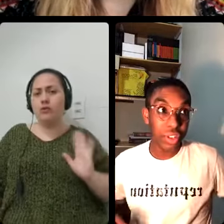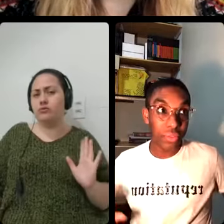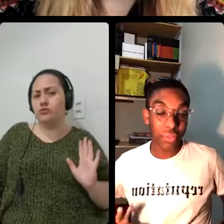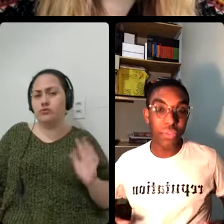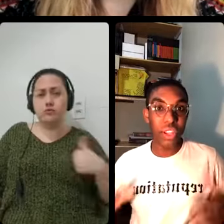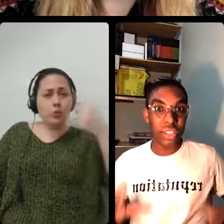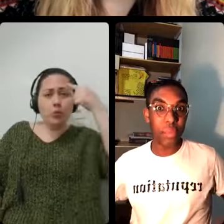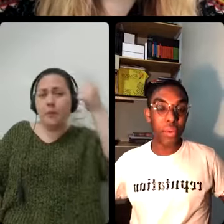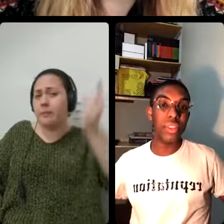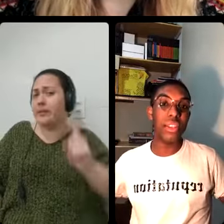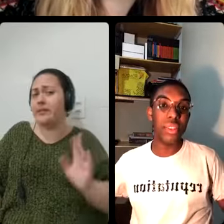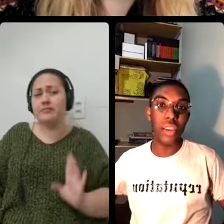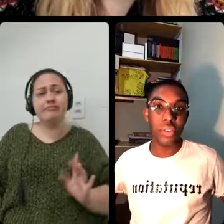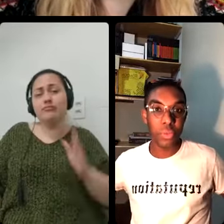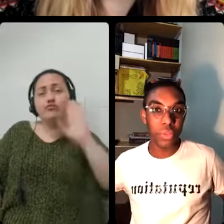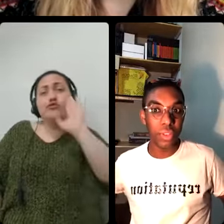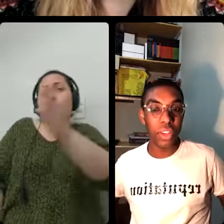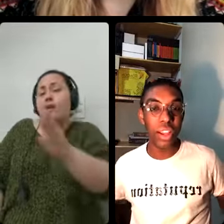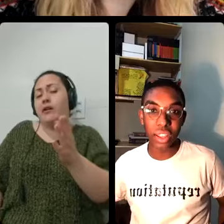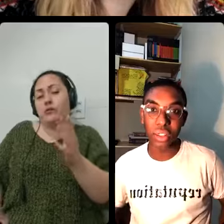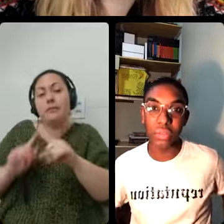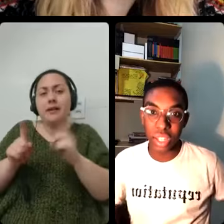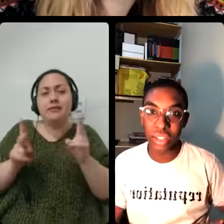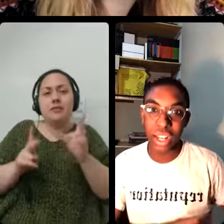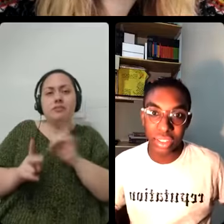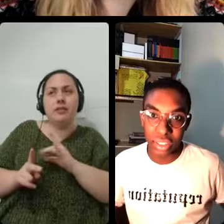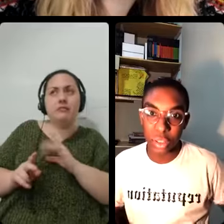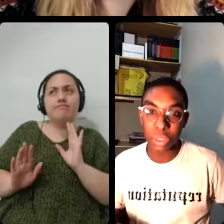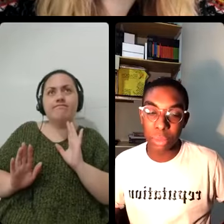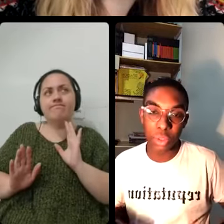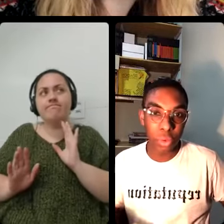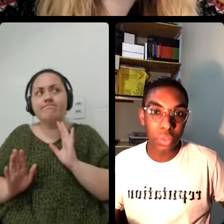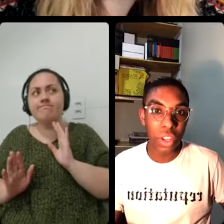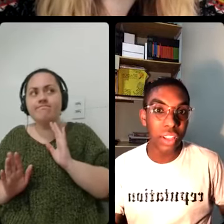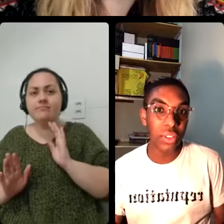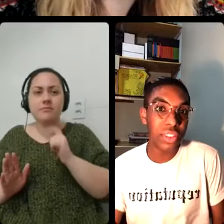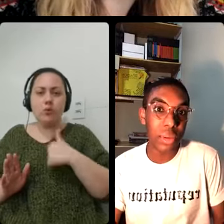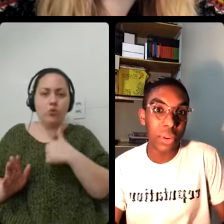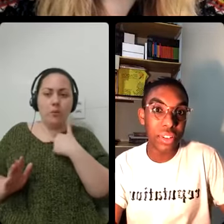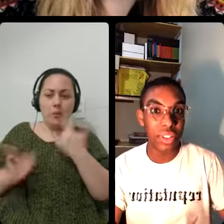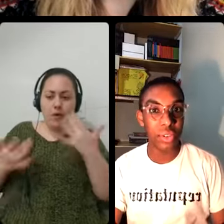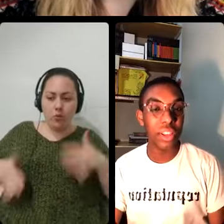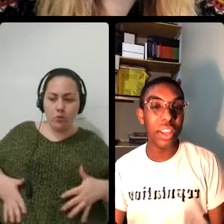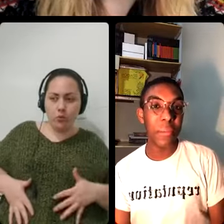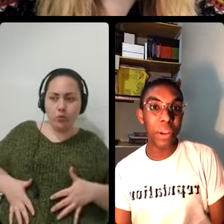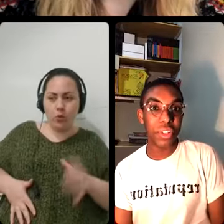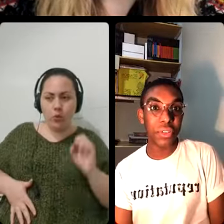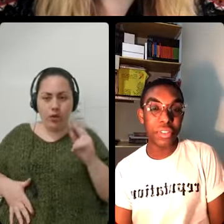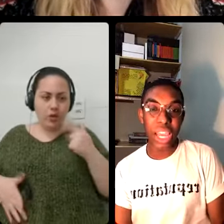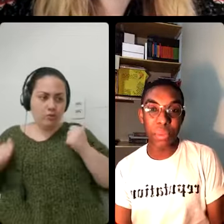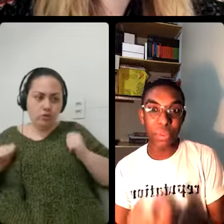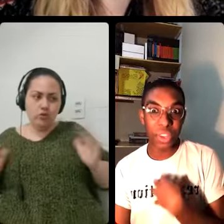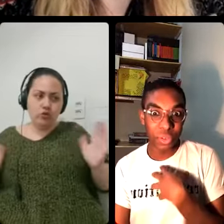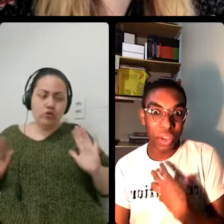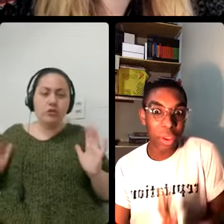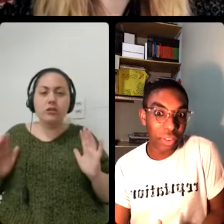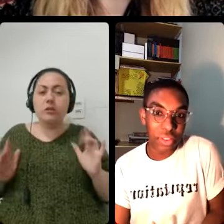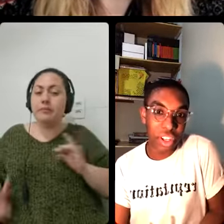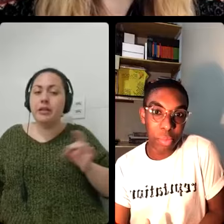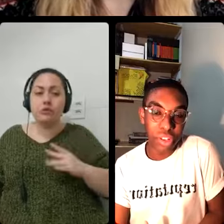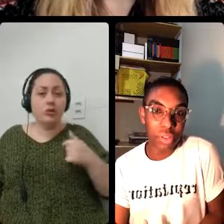a gente fica sempre com esse receio, tipo, não ter nada, não botar a mão no bolso. Então, assim, é uma coisa que eu pratico sempre,